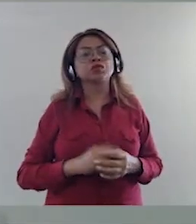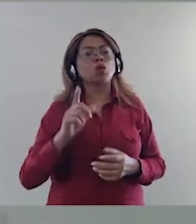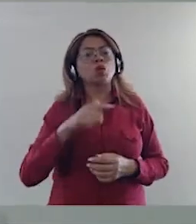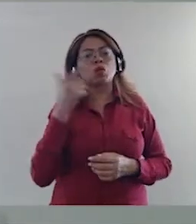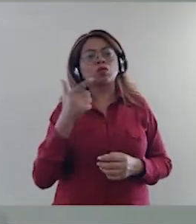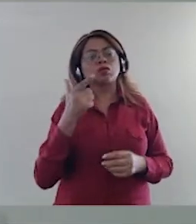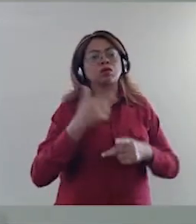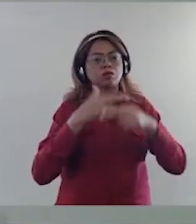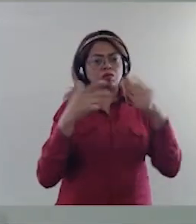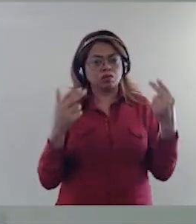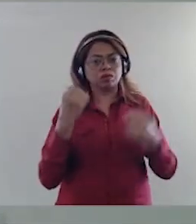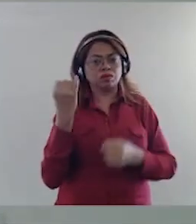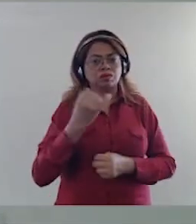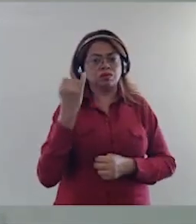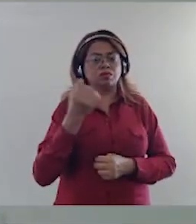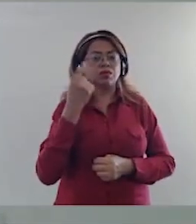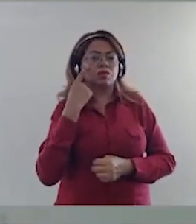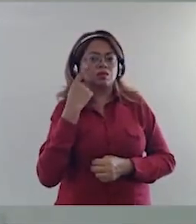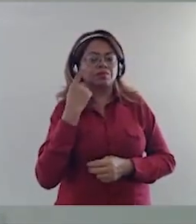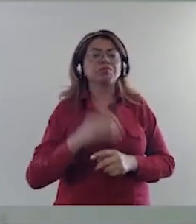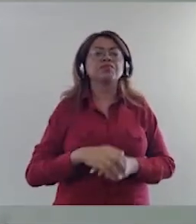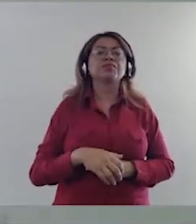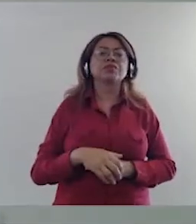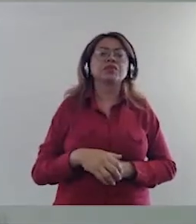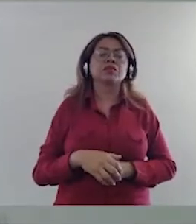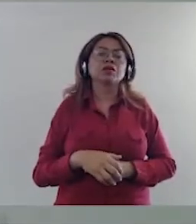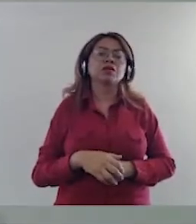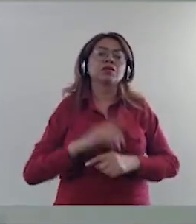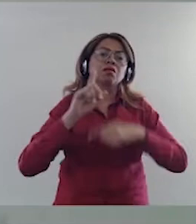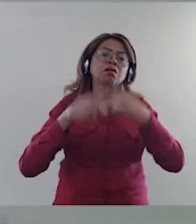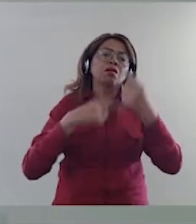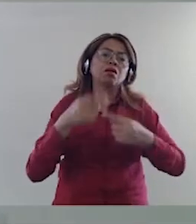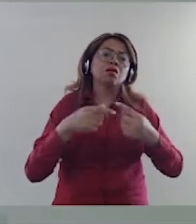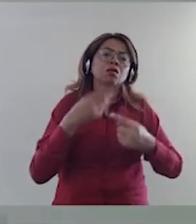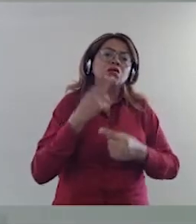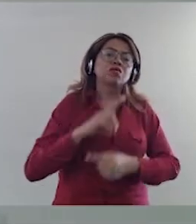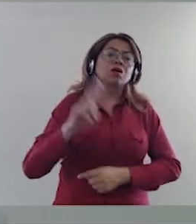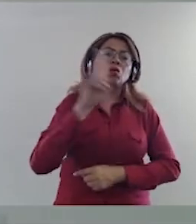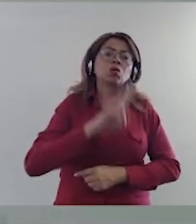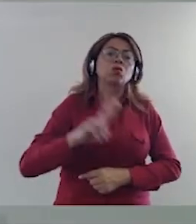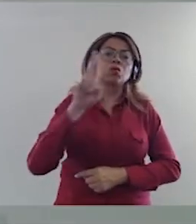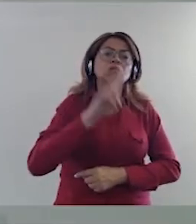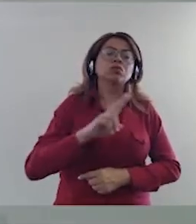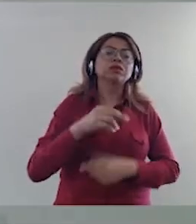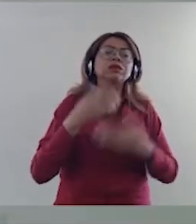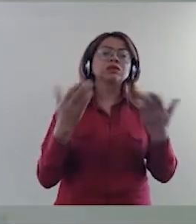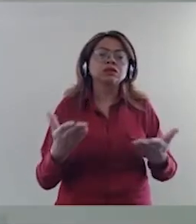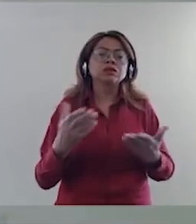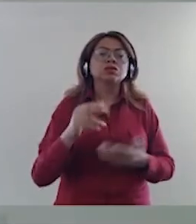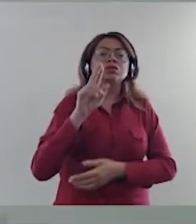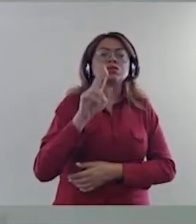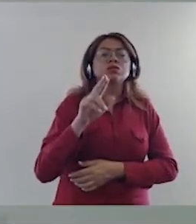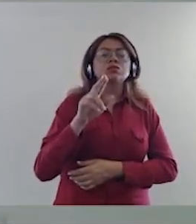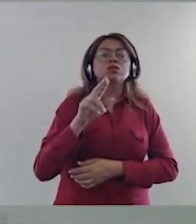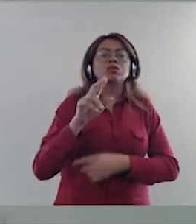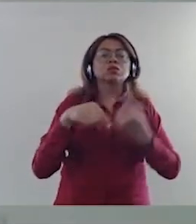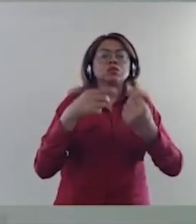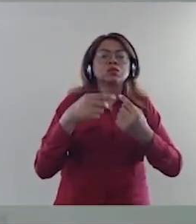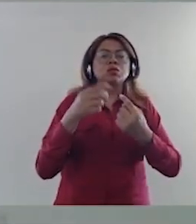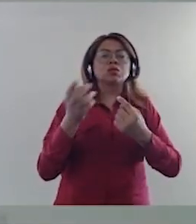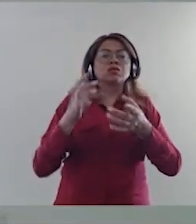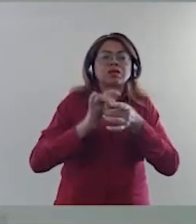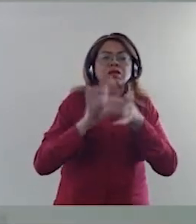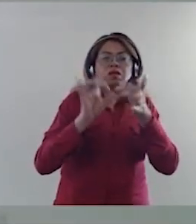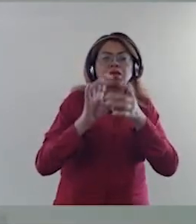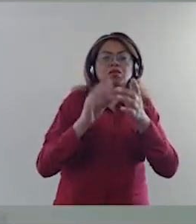Outro ponto, com relação ao uso capião, aí a lei diz claramente no artigo 10